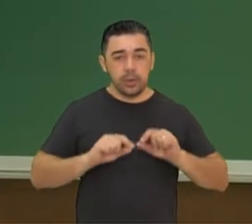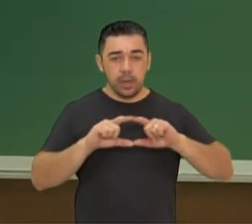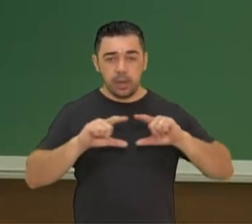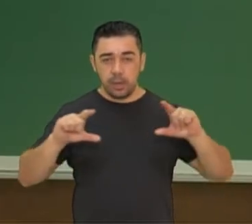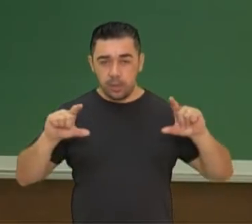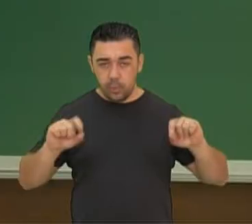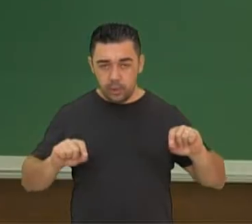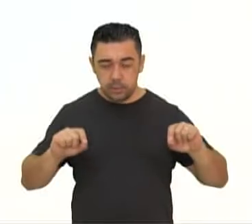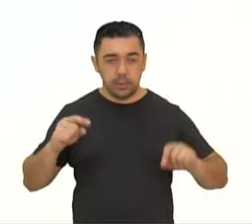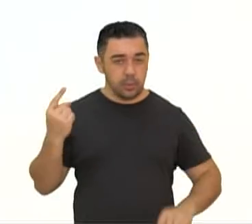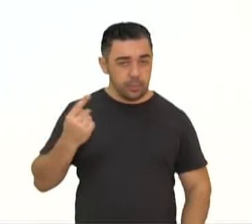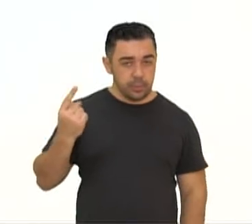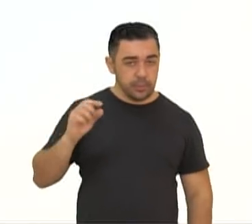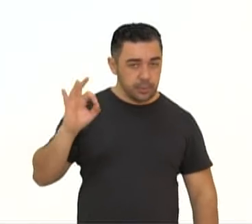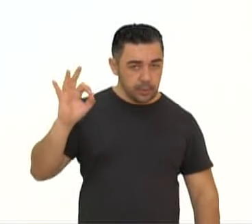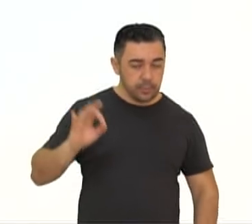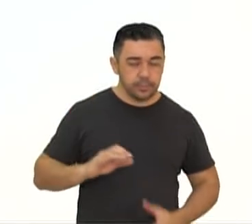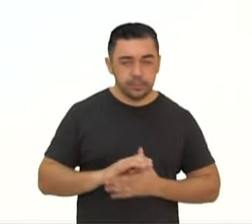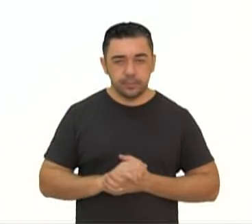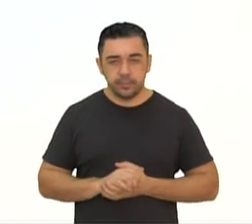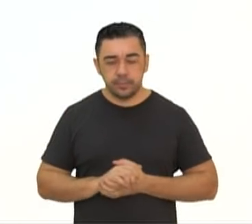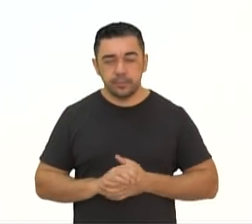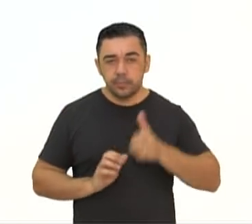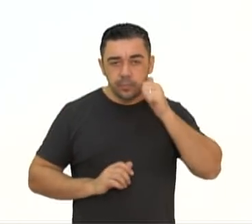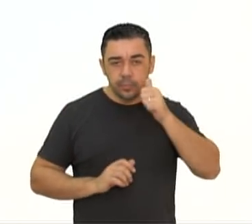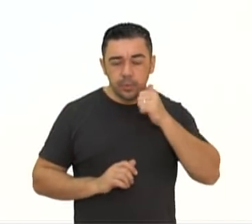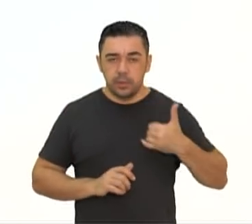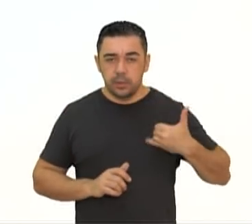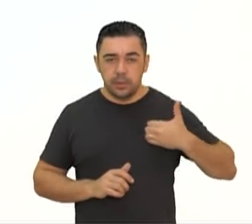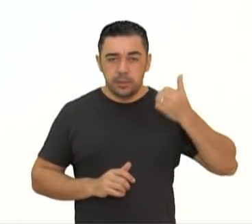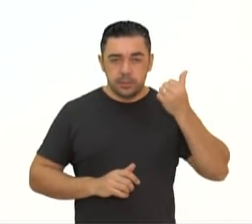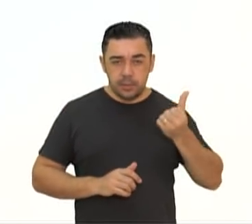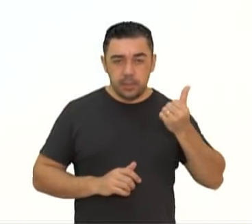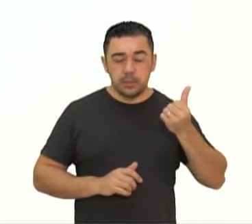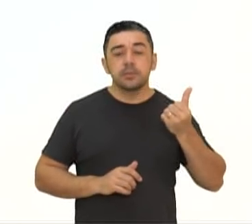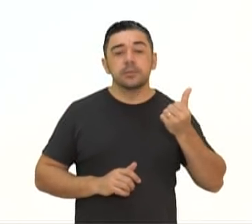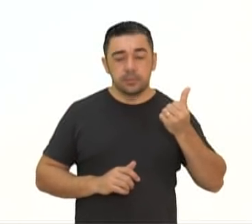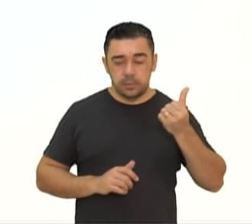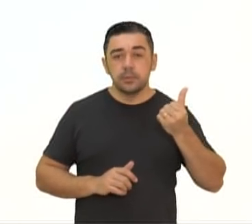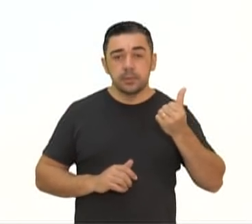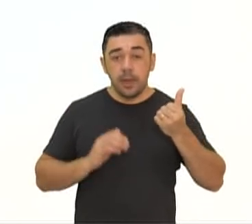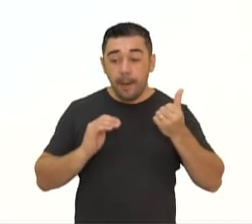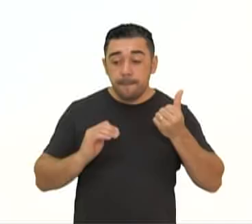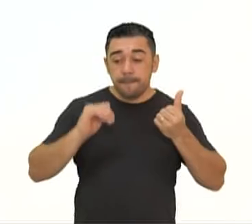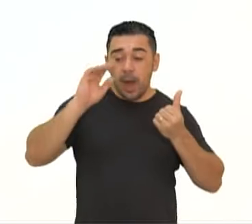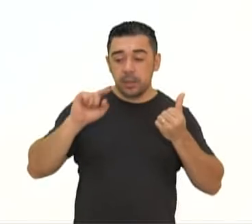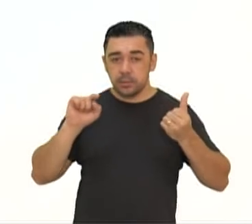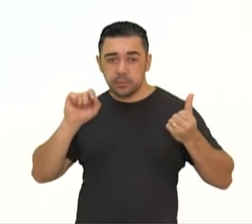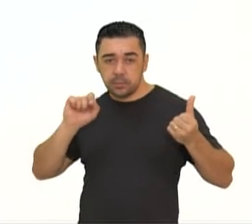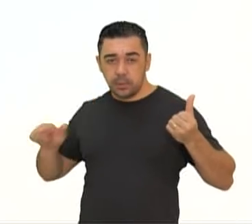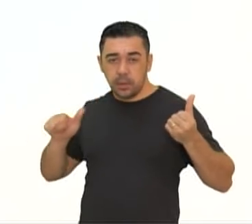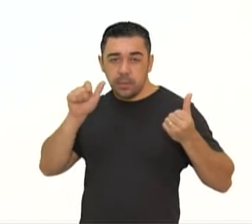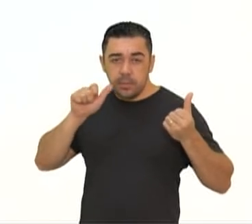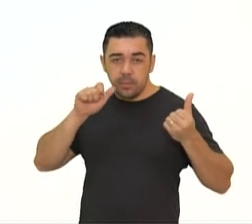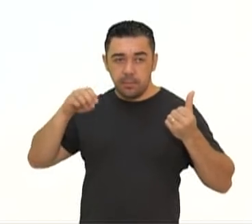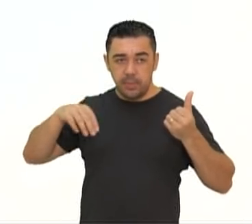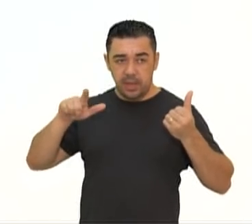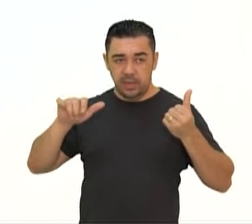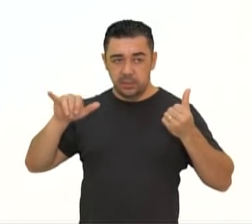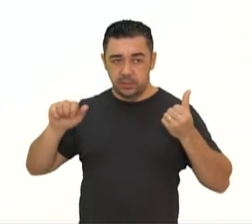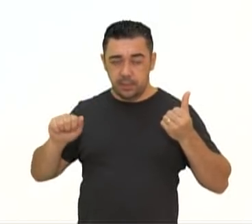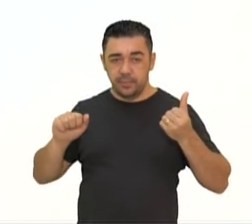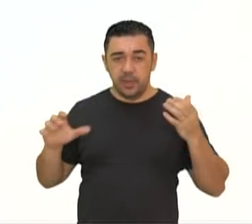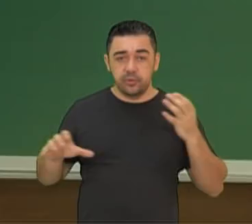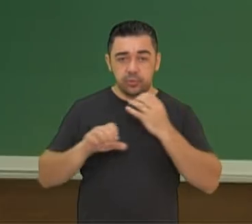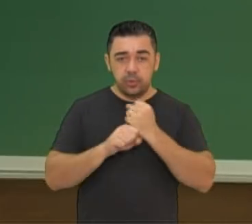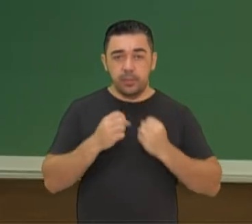primeiro grau. Vamos ver? Cláudia tem 6 anos a mais que Melissa. Se a soma de suas idades é 48 anos, qual é a idade de